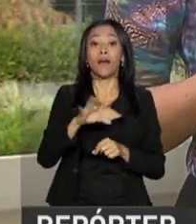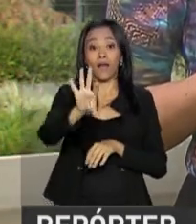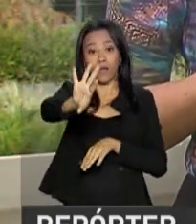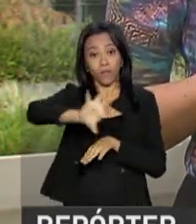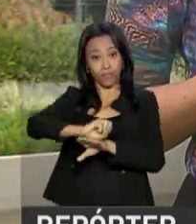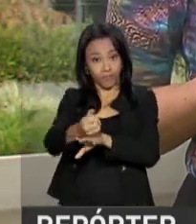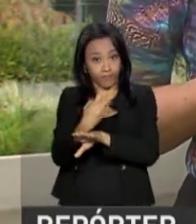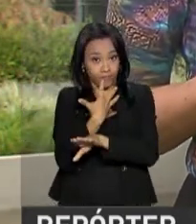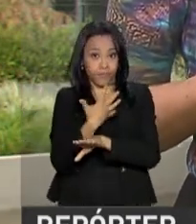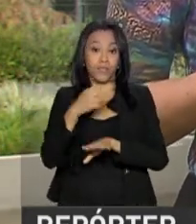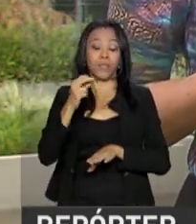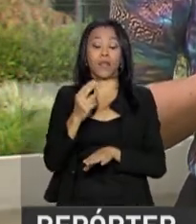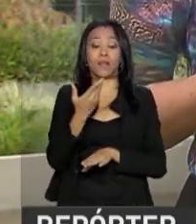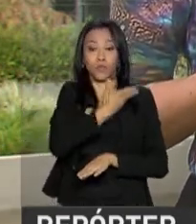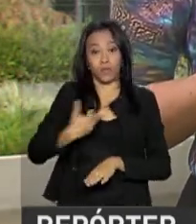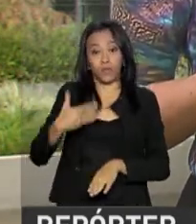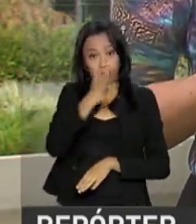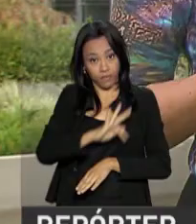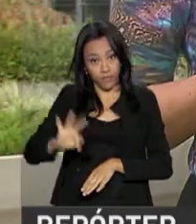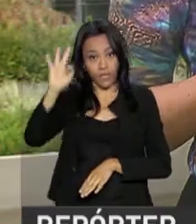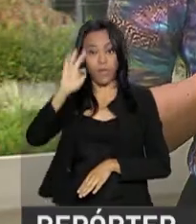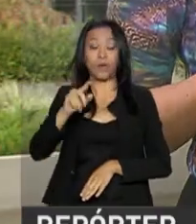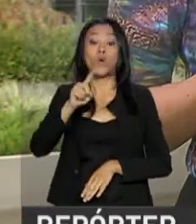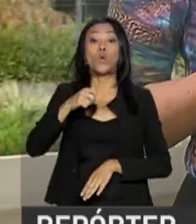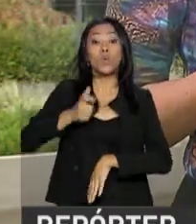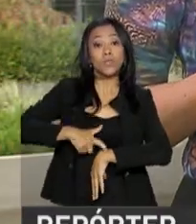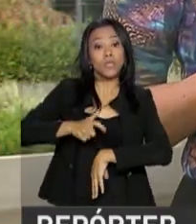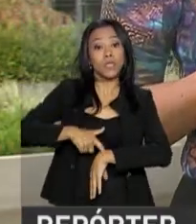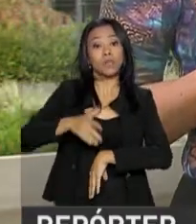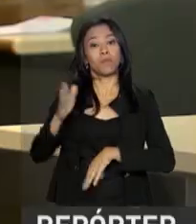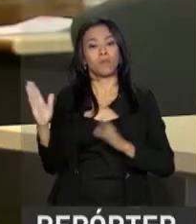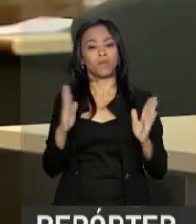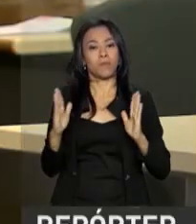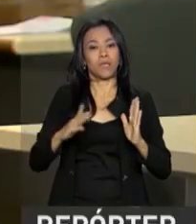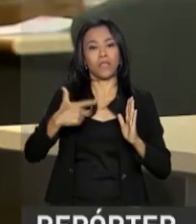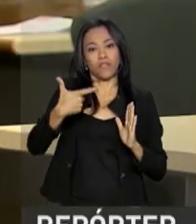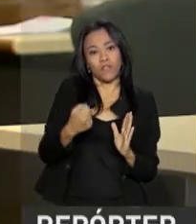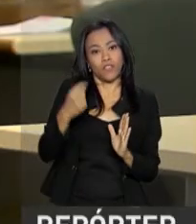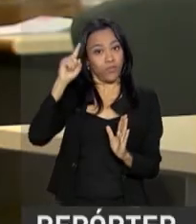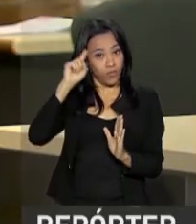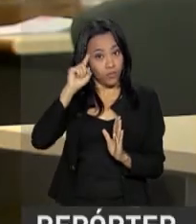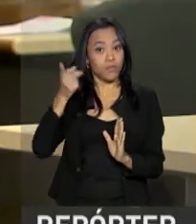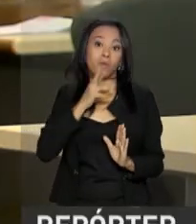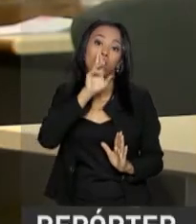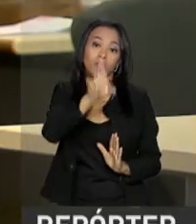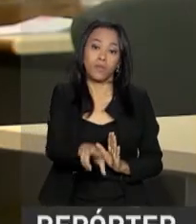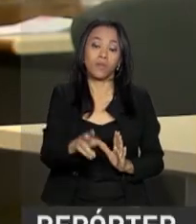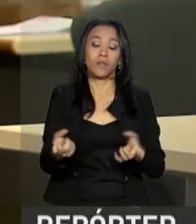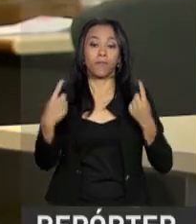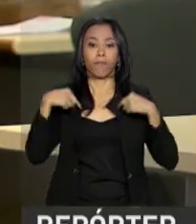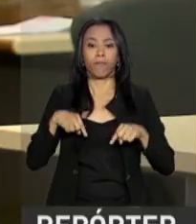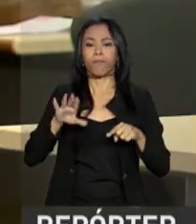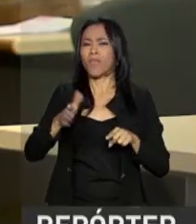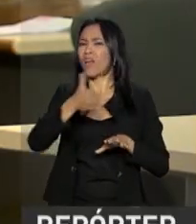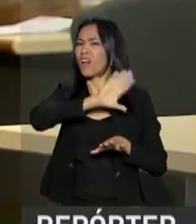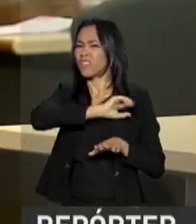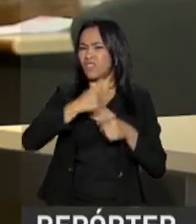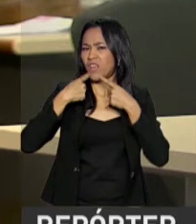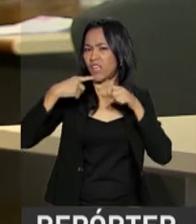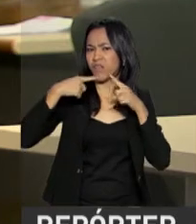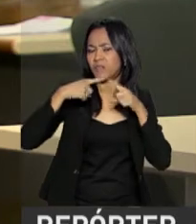ser padronizados passando a ser de no máximo 20 dias geralmente é são apresentadas reclamações